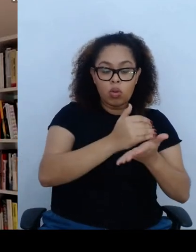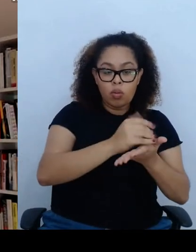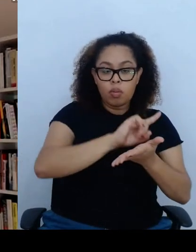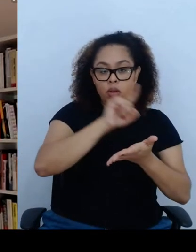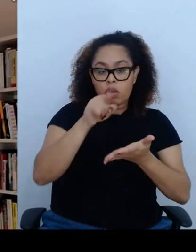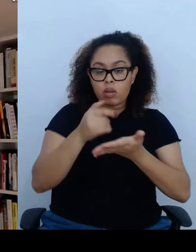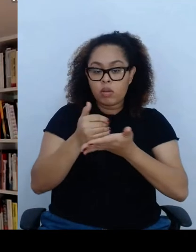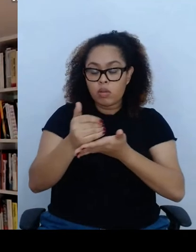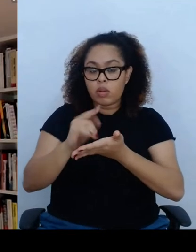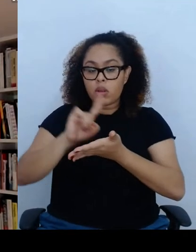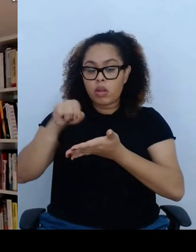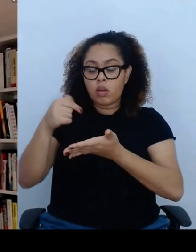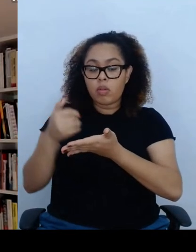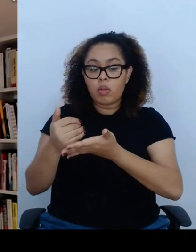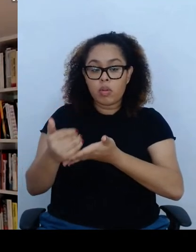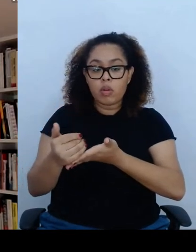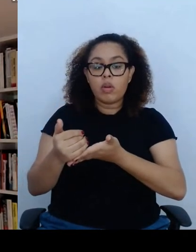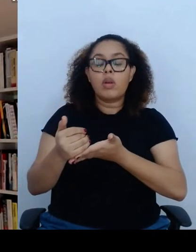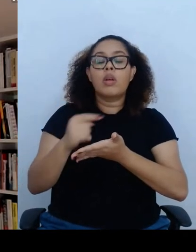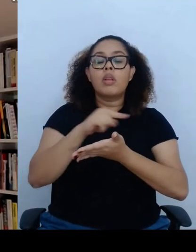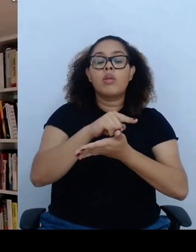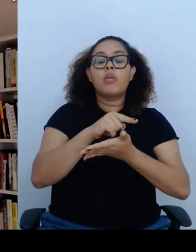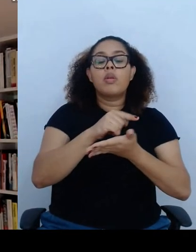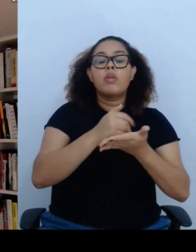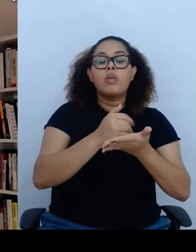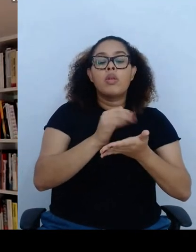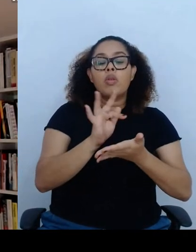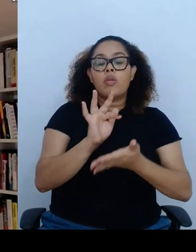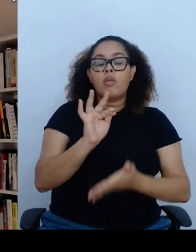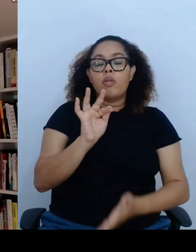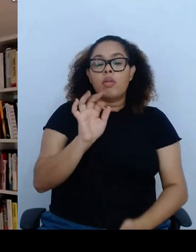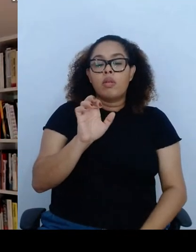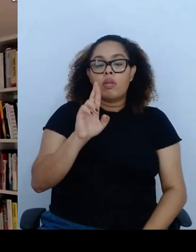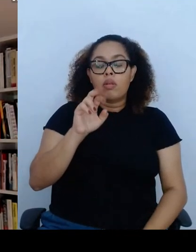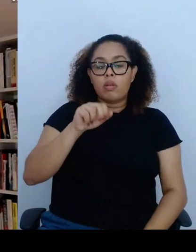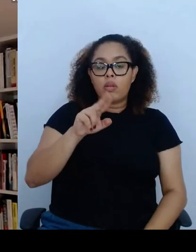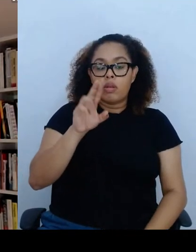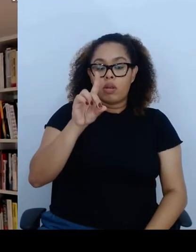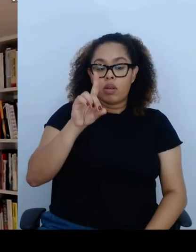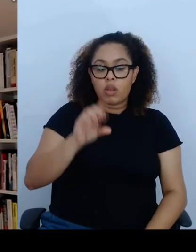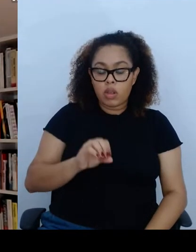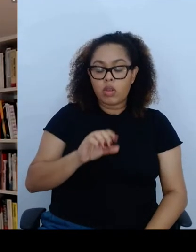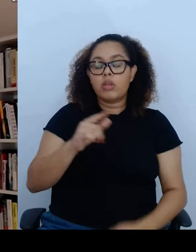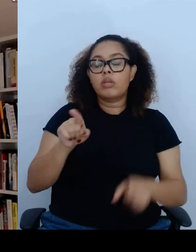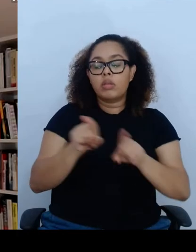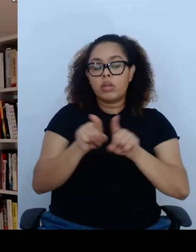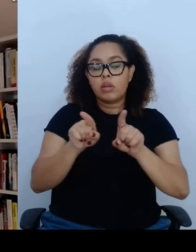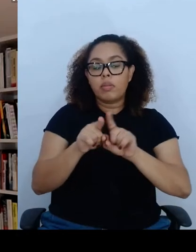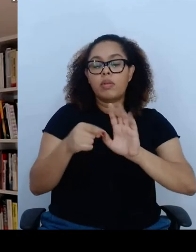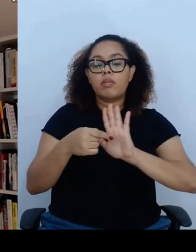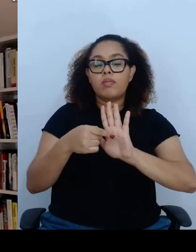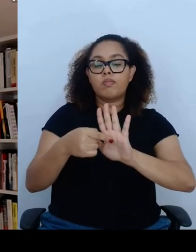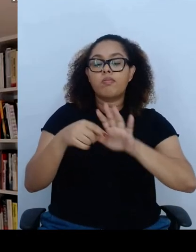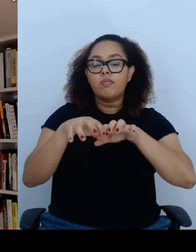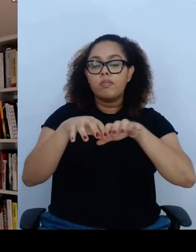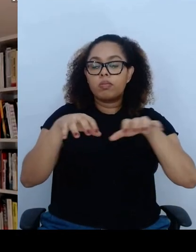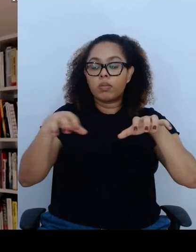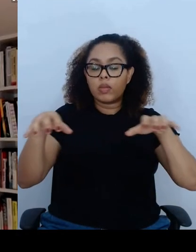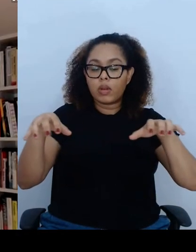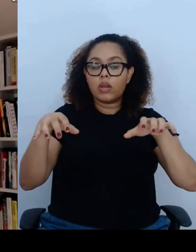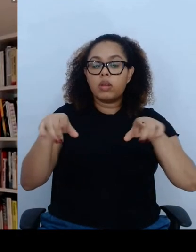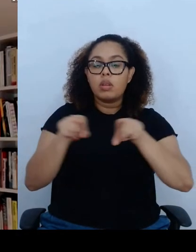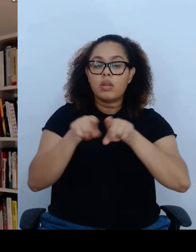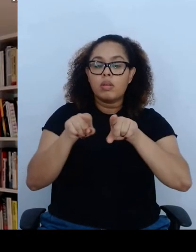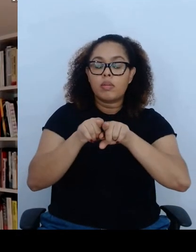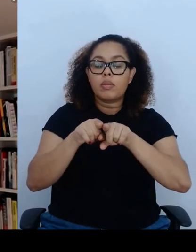do Fernando após essa minha breve introdução e outras duas na parte da tarde às 13 horas a partir das 13 horas e